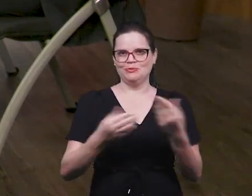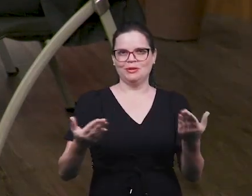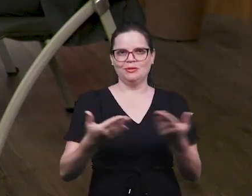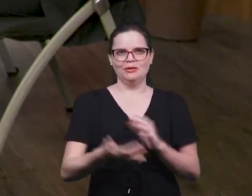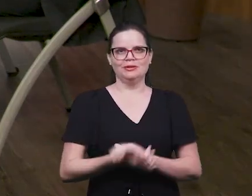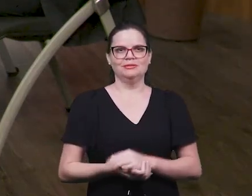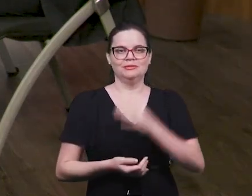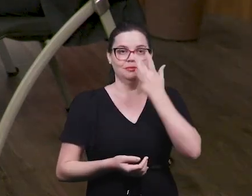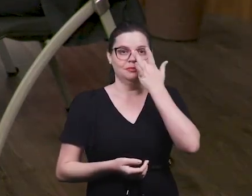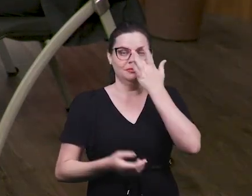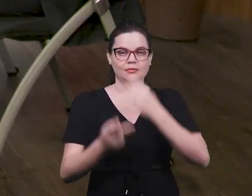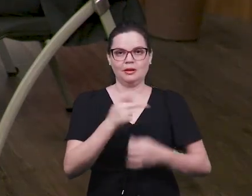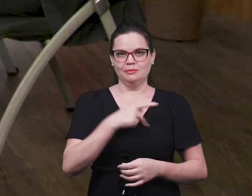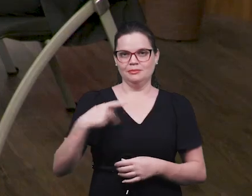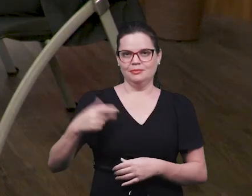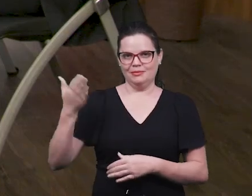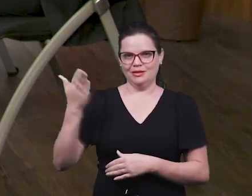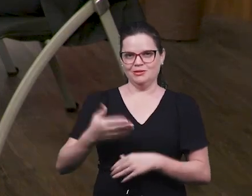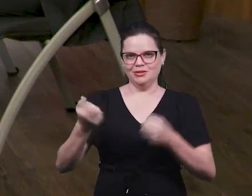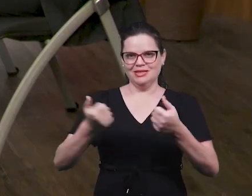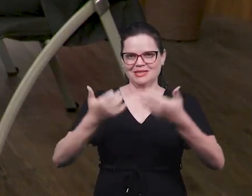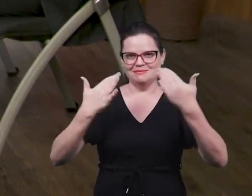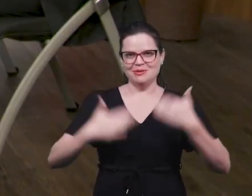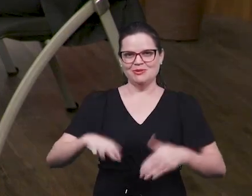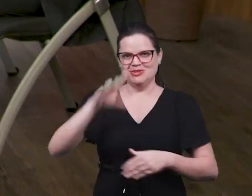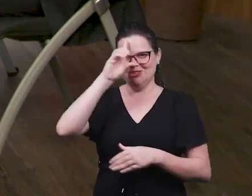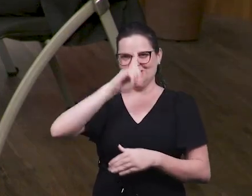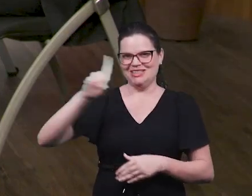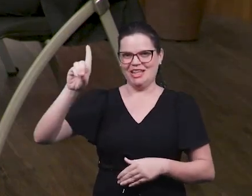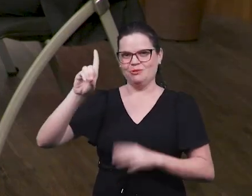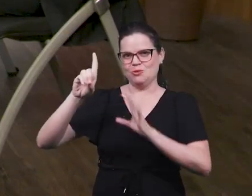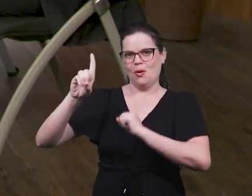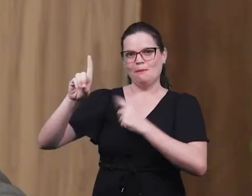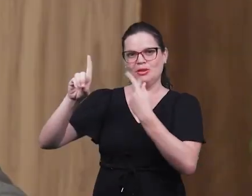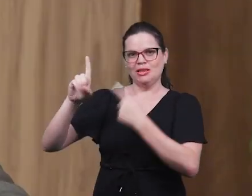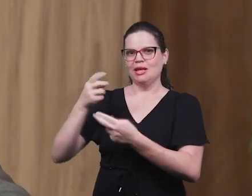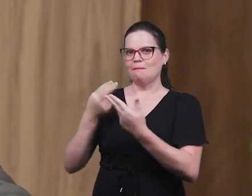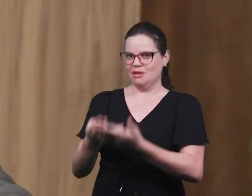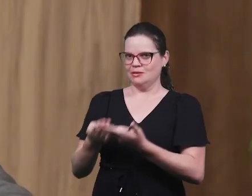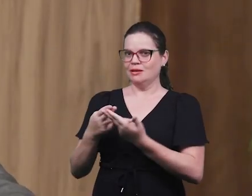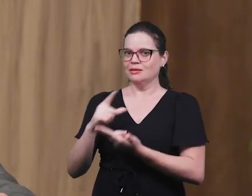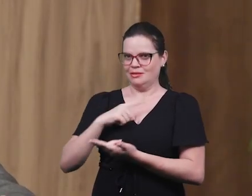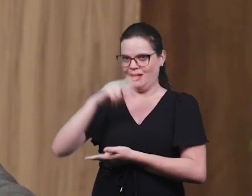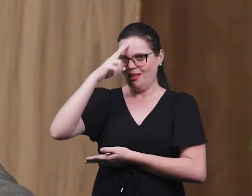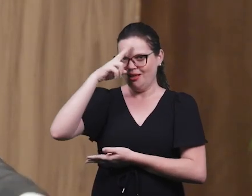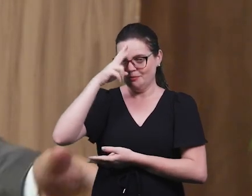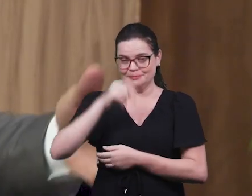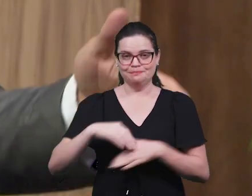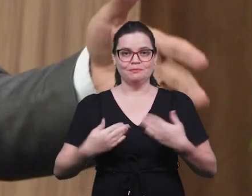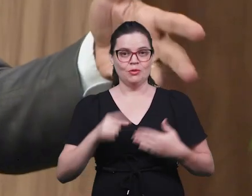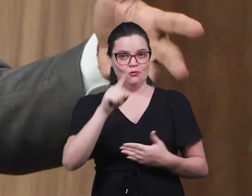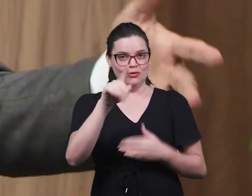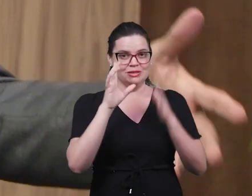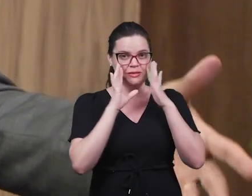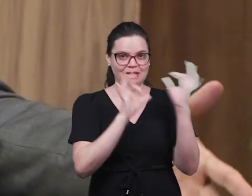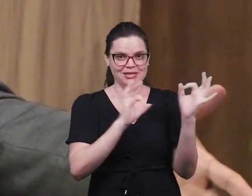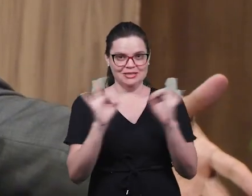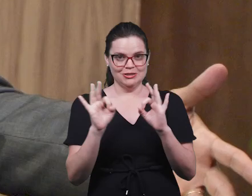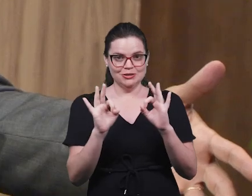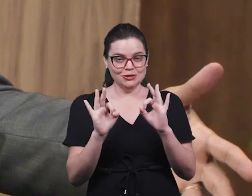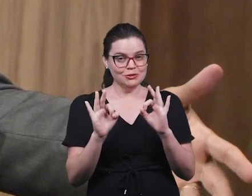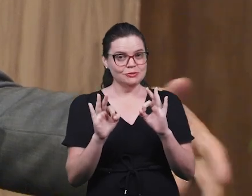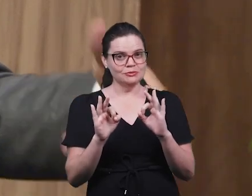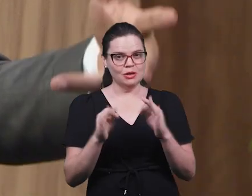nos ouvindo? O pastor Douglas fez menção que o amor de Deus é paciente. Aqueles que estão em casa, Deus colocou agora este